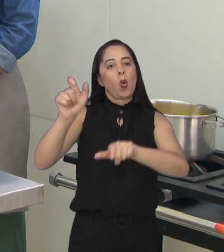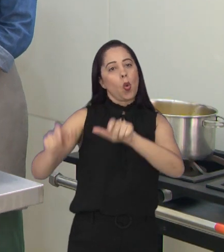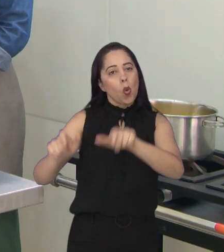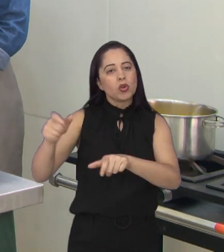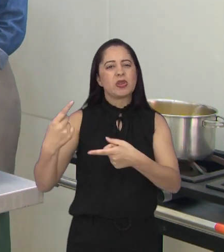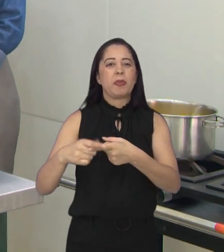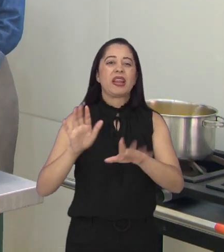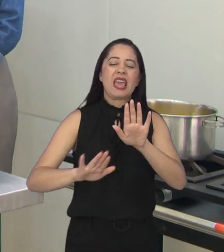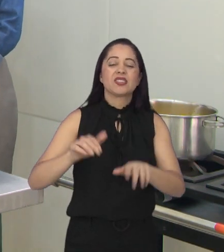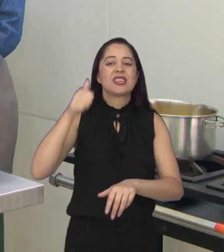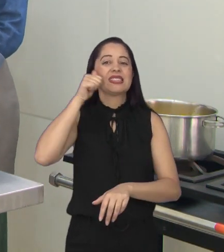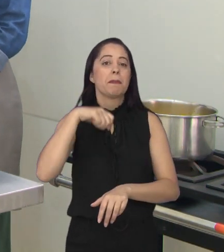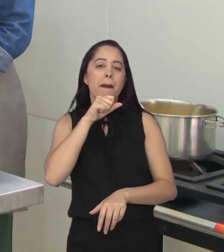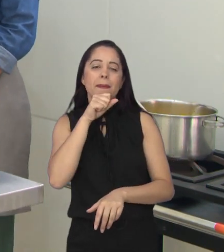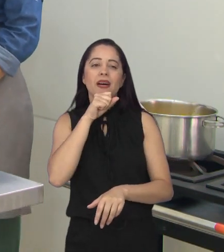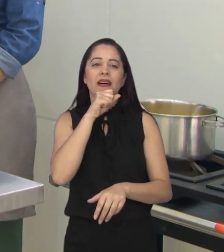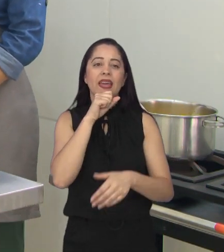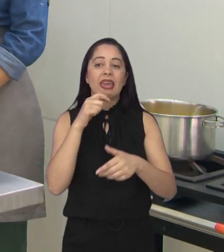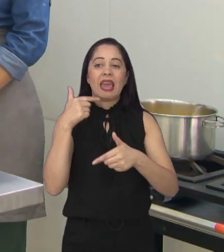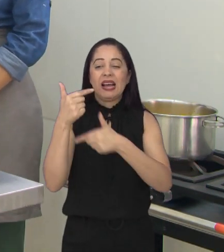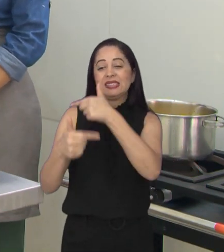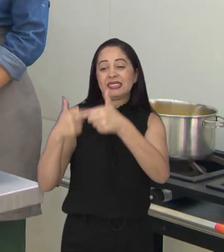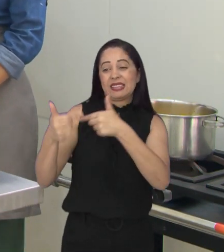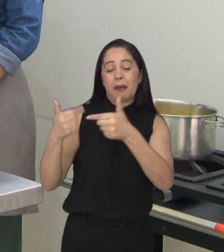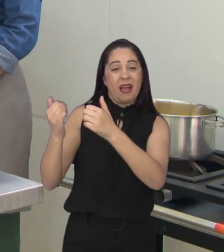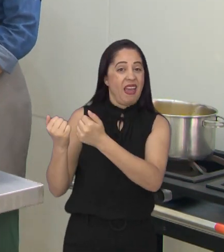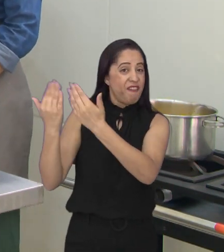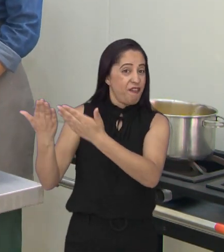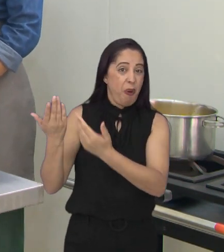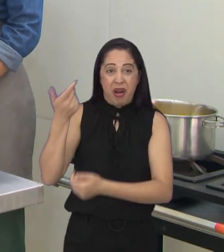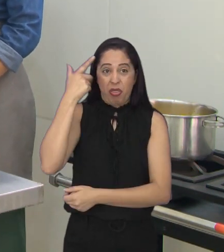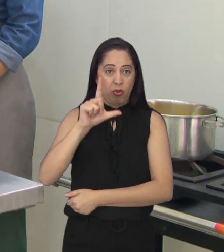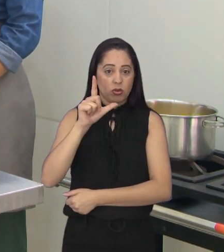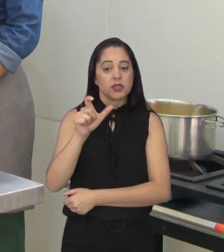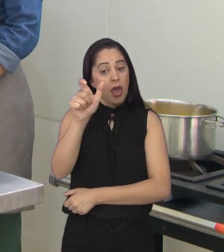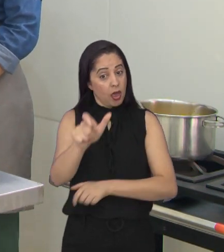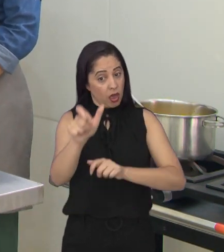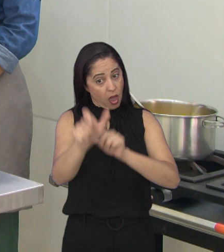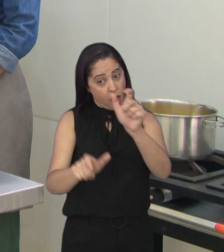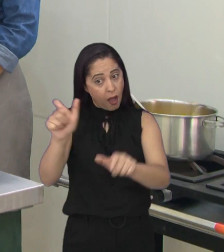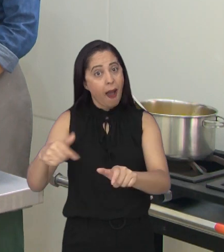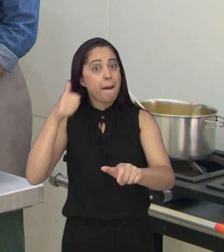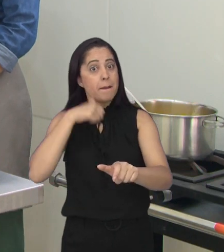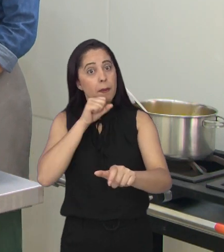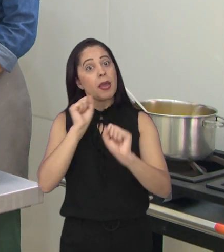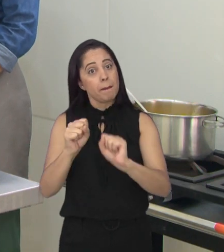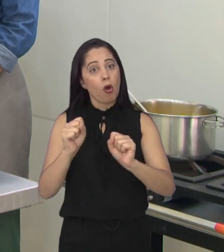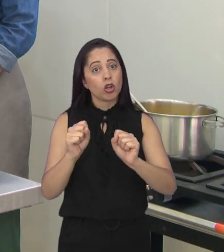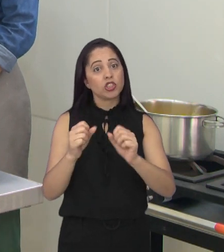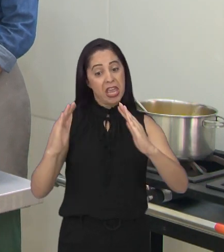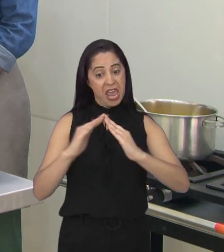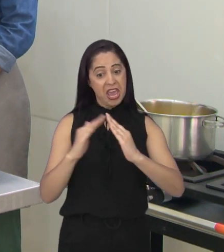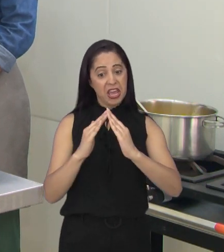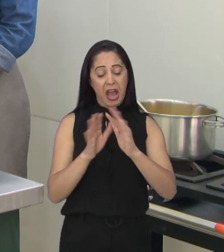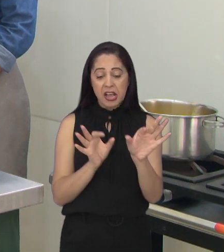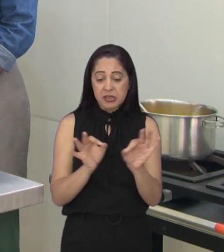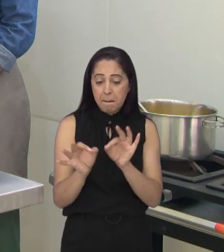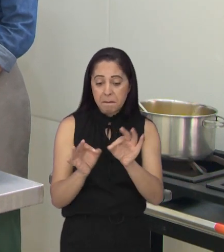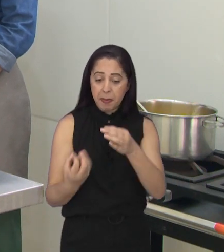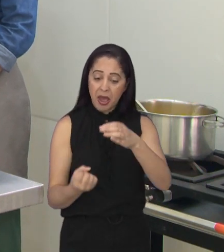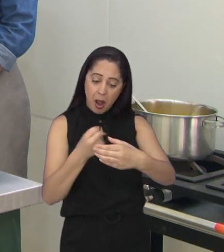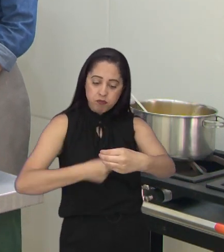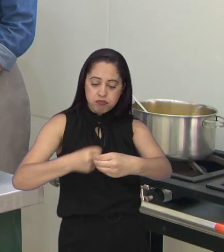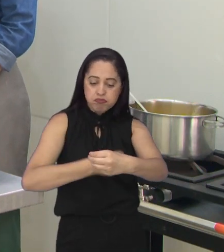estão limitadas hoje com atendimento com filho, a correria do dia a dia, não pode trabalhar fora, para que ela consiga desenvolver da mesma forma que nós começamos, produzindo em